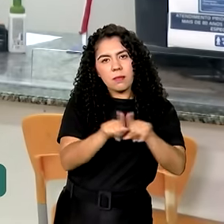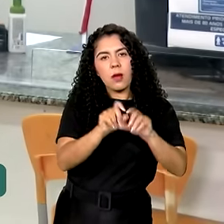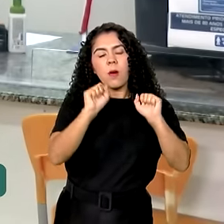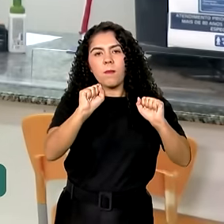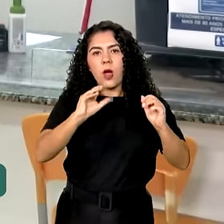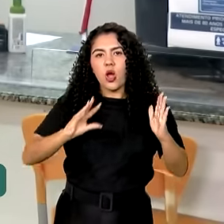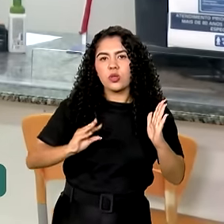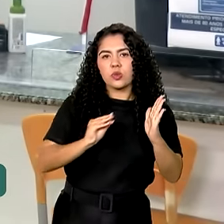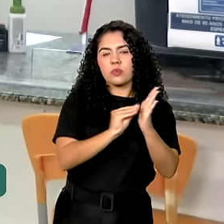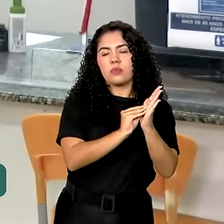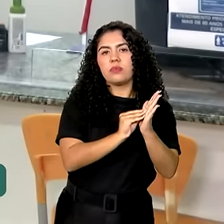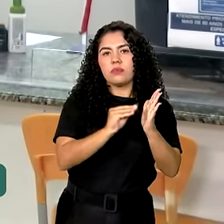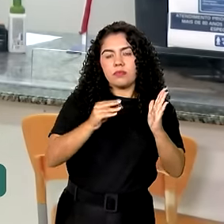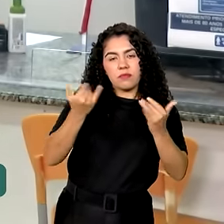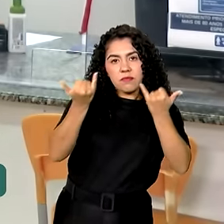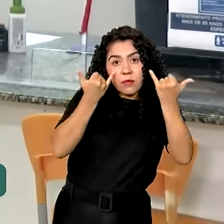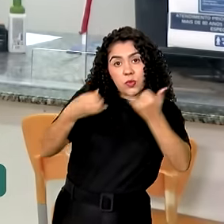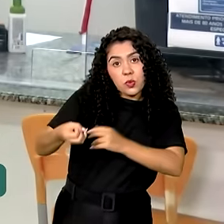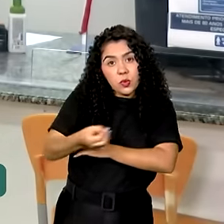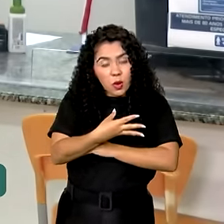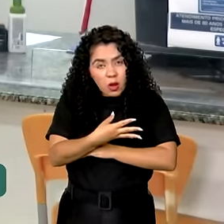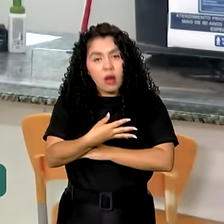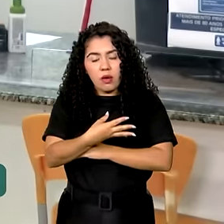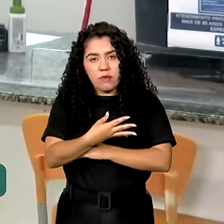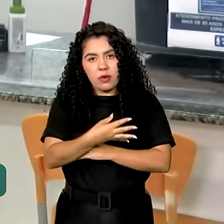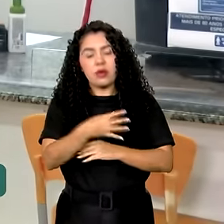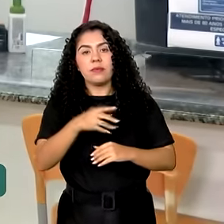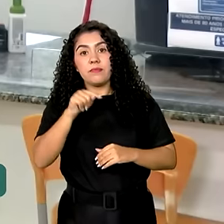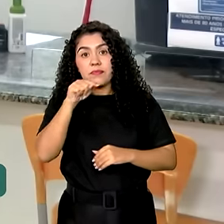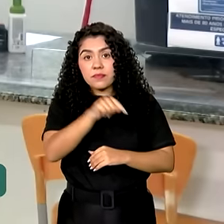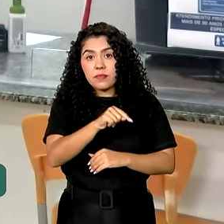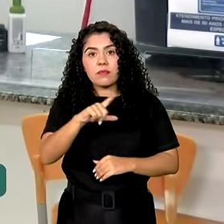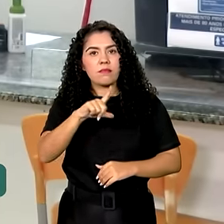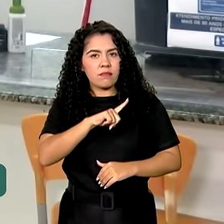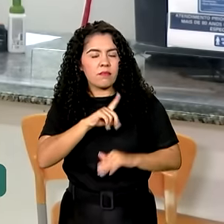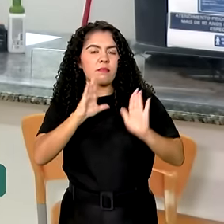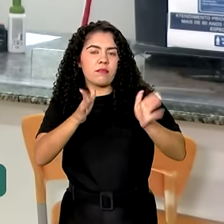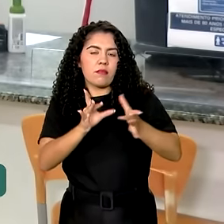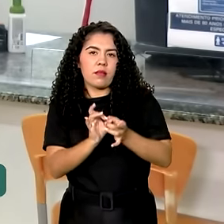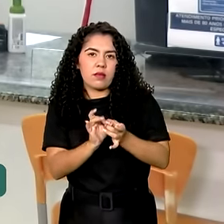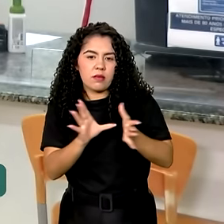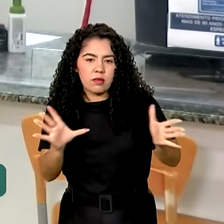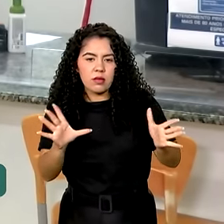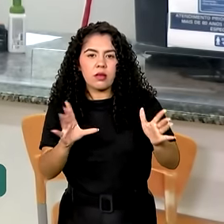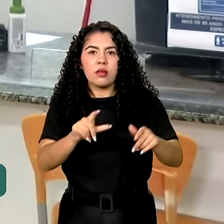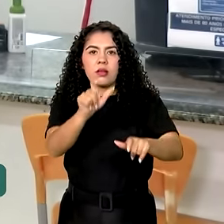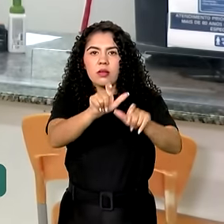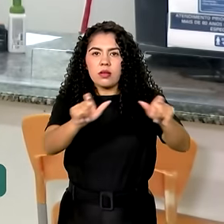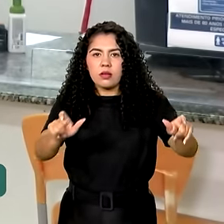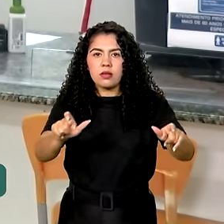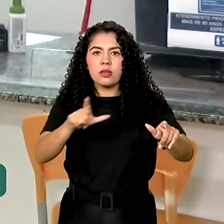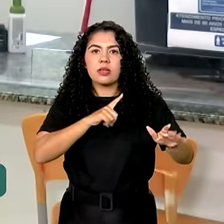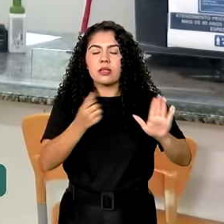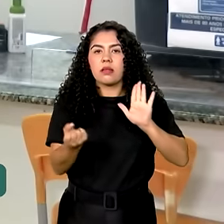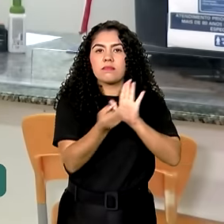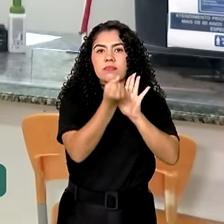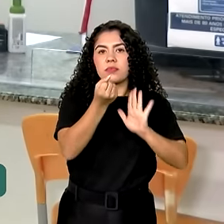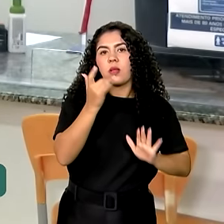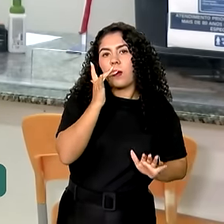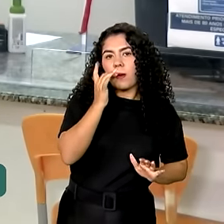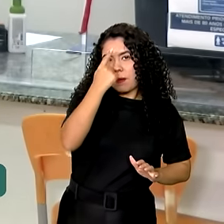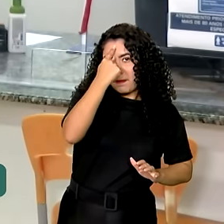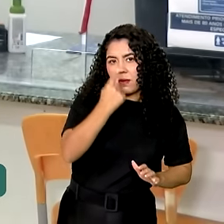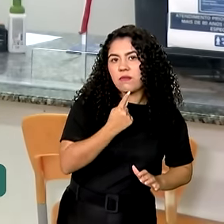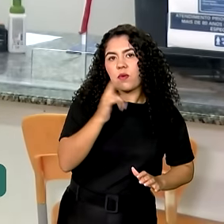incluir uma nova informação. Essa funcionalidade está disponível para o usuário com selo ouro ou prata